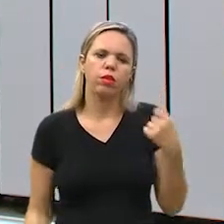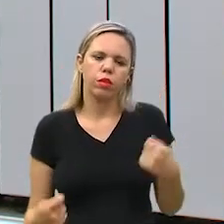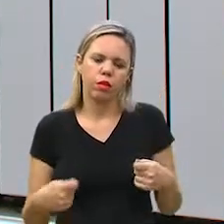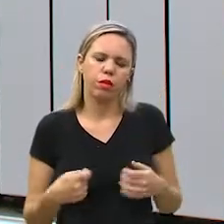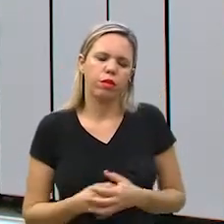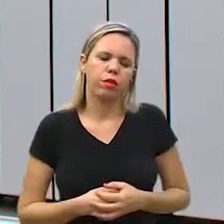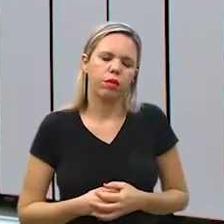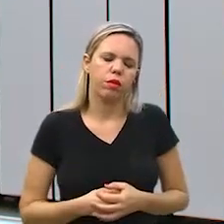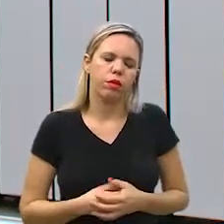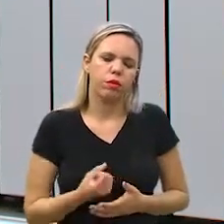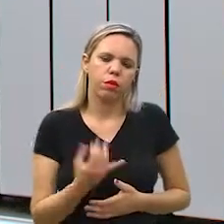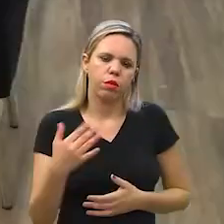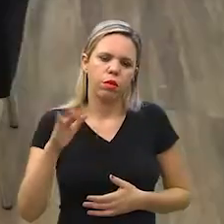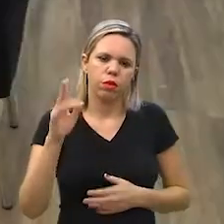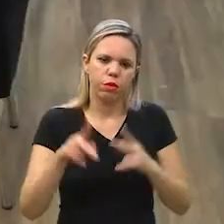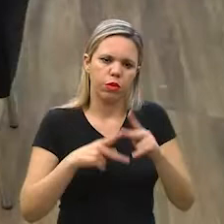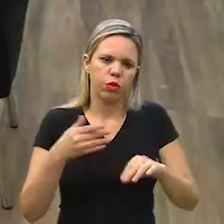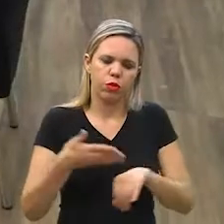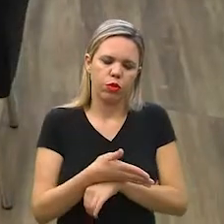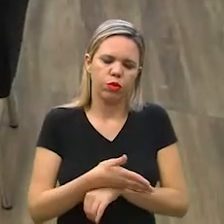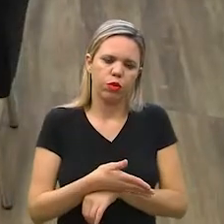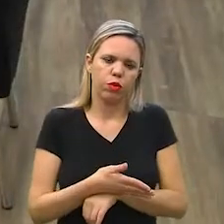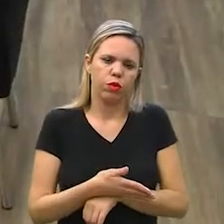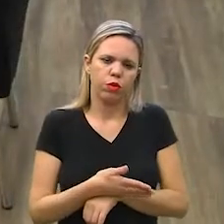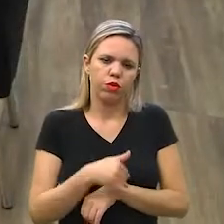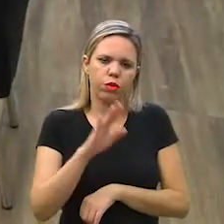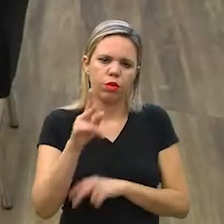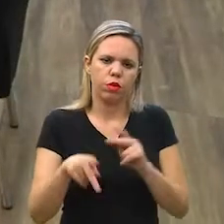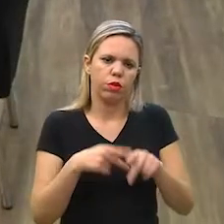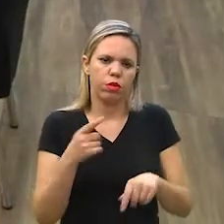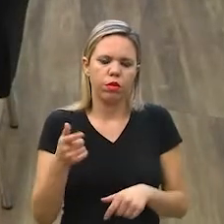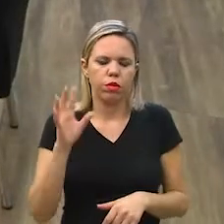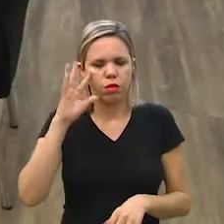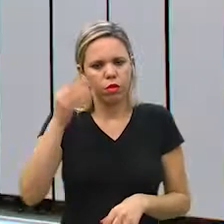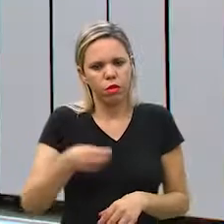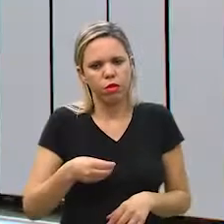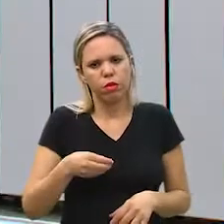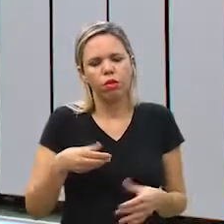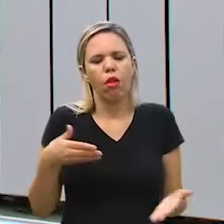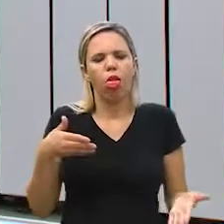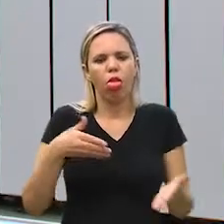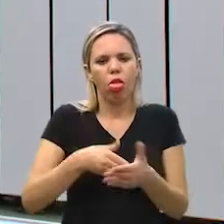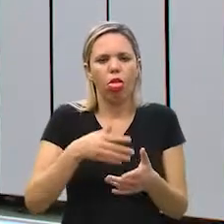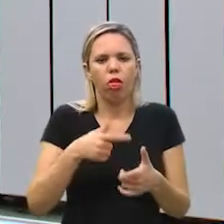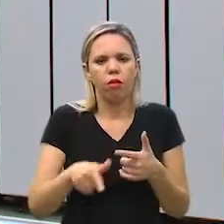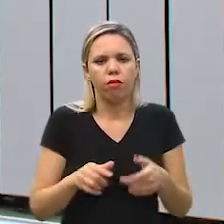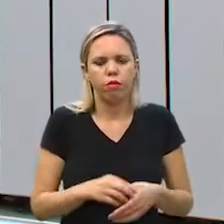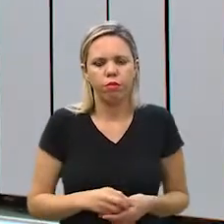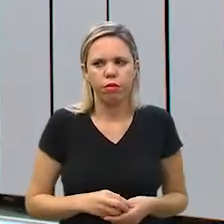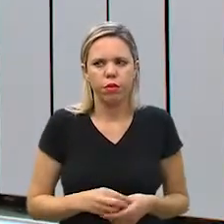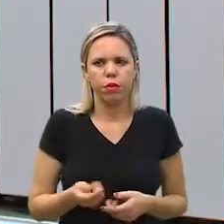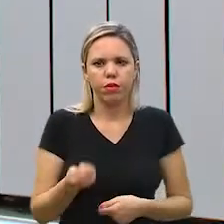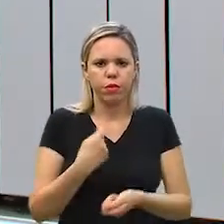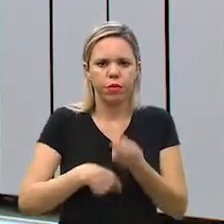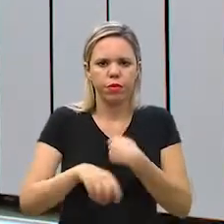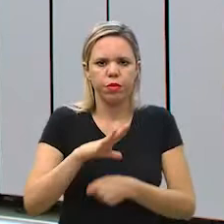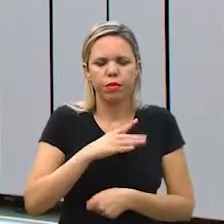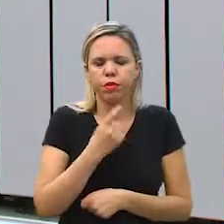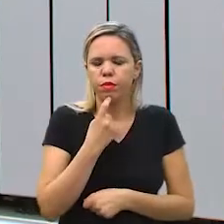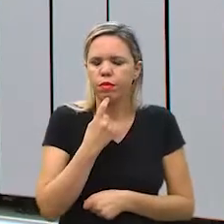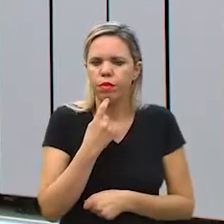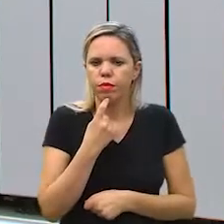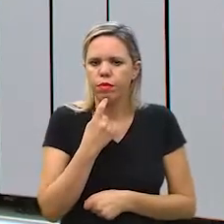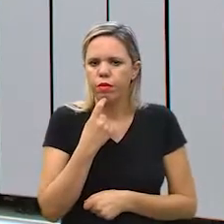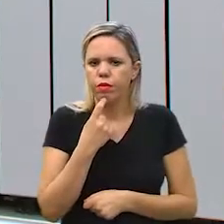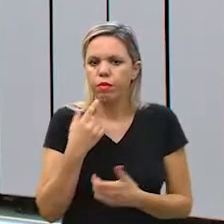necessário. Quanto mais a população participar, mais a população vai entender as dificuldades de governar a cidade de